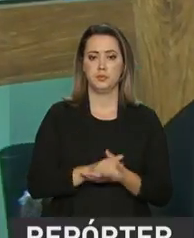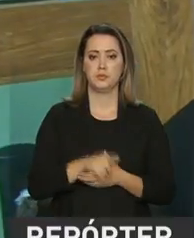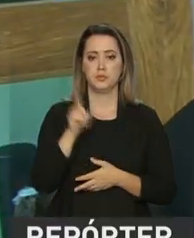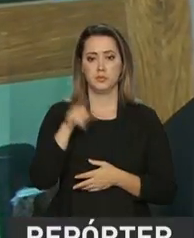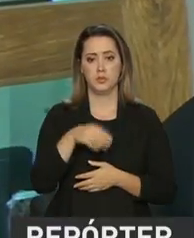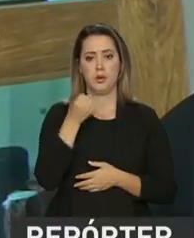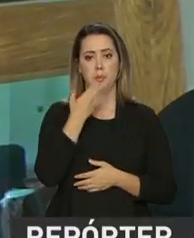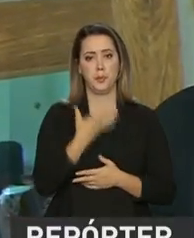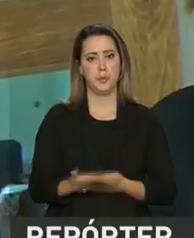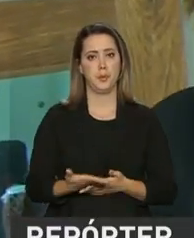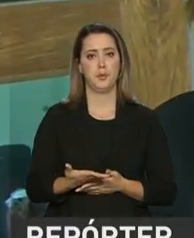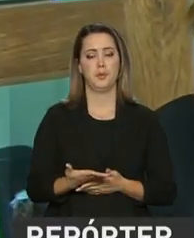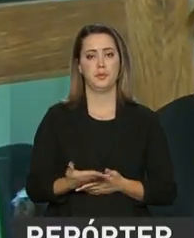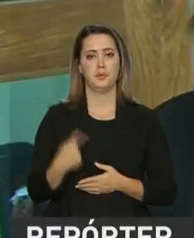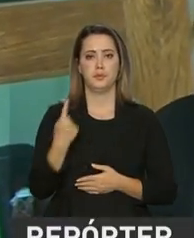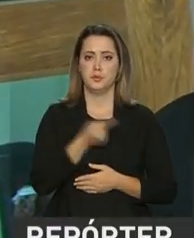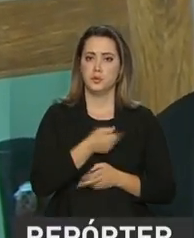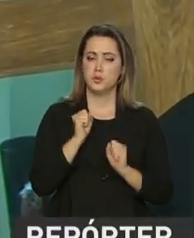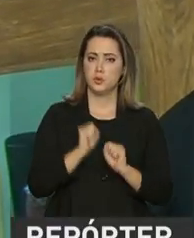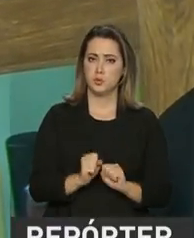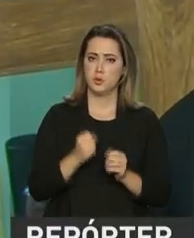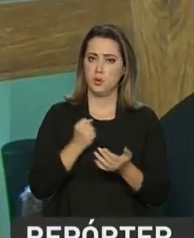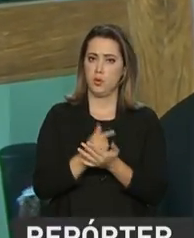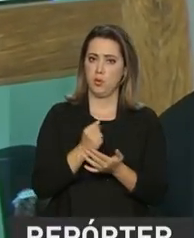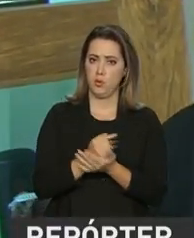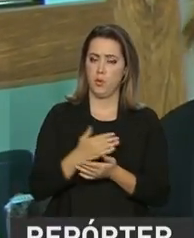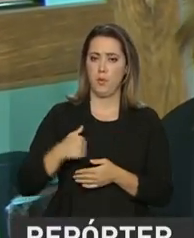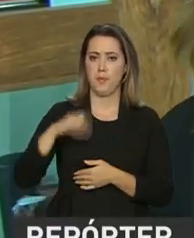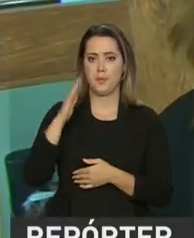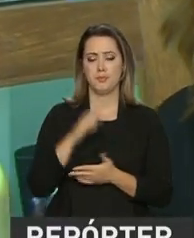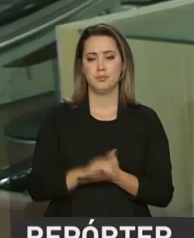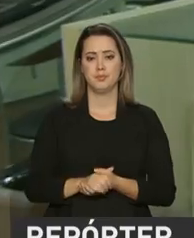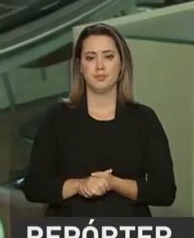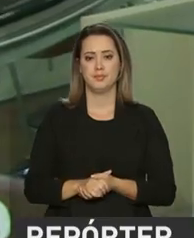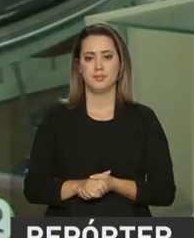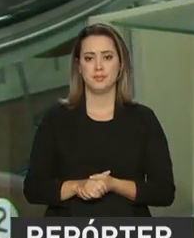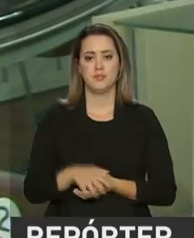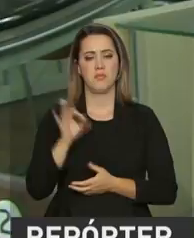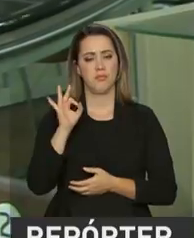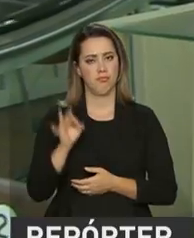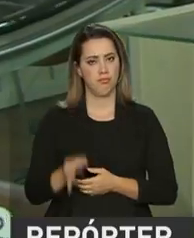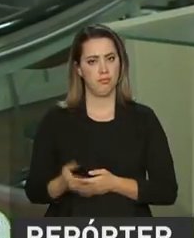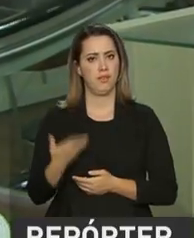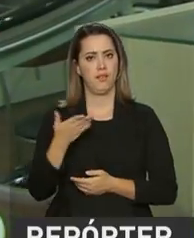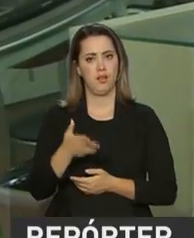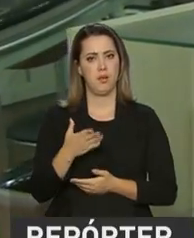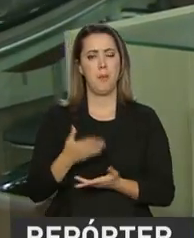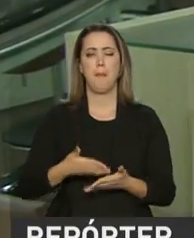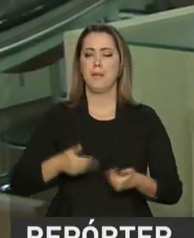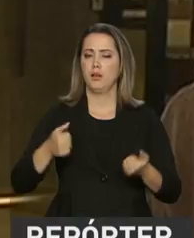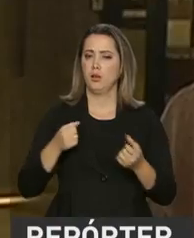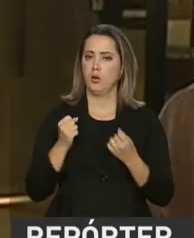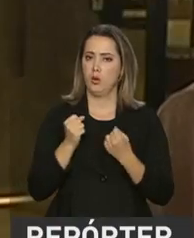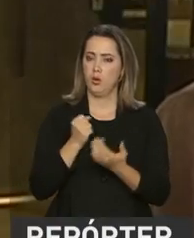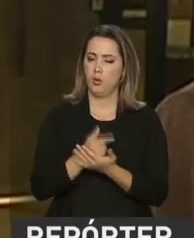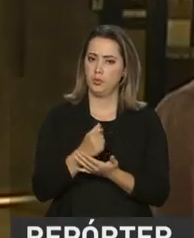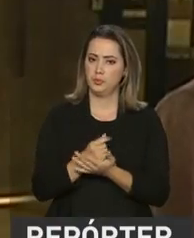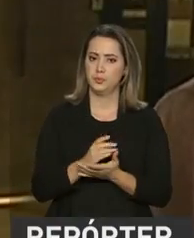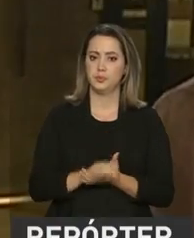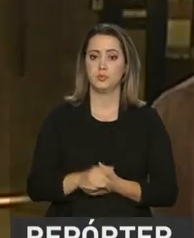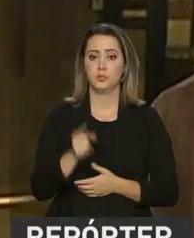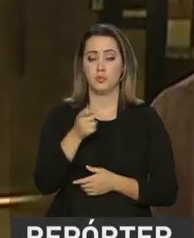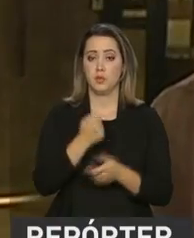ótimo né gente ia poder comprar mais algumas coisas com certeza o consumo é maior este economista